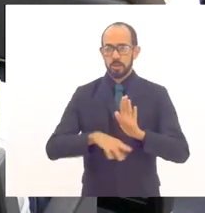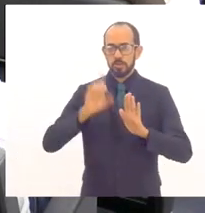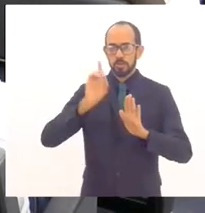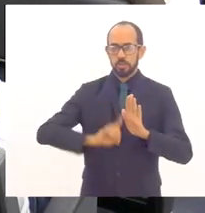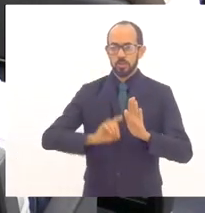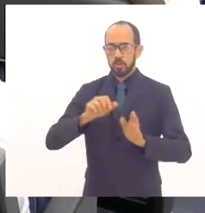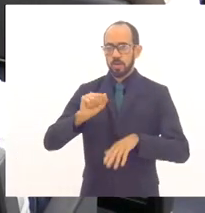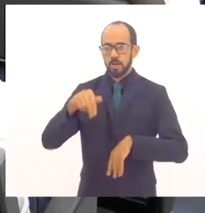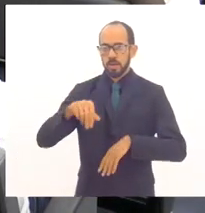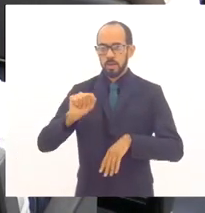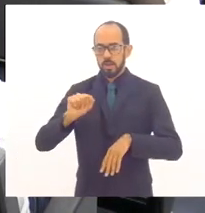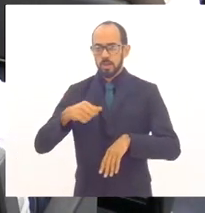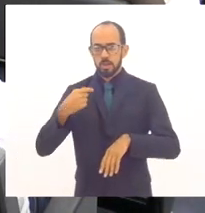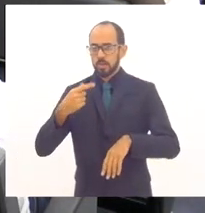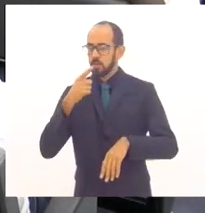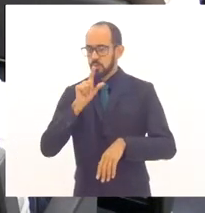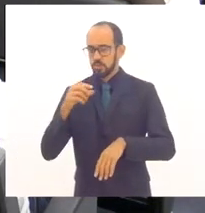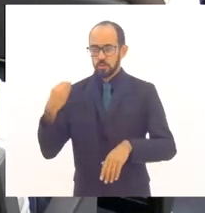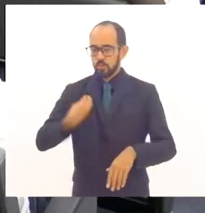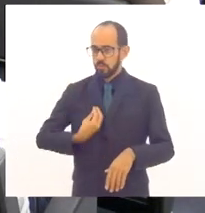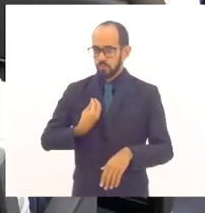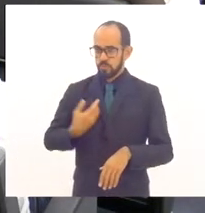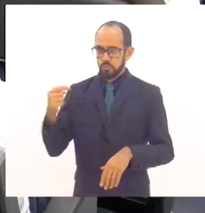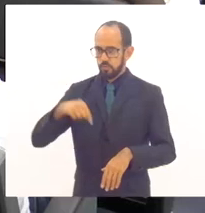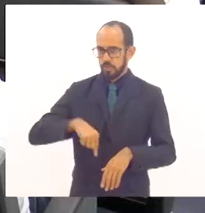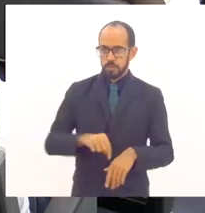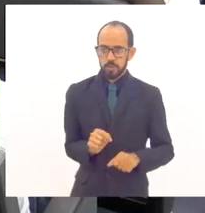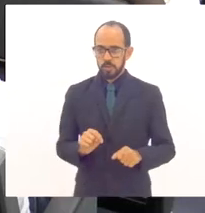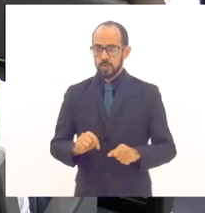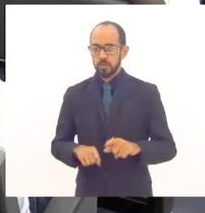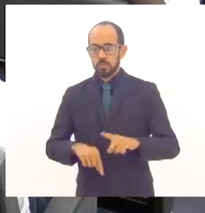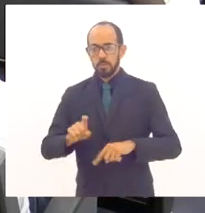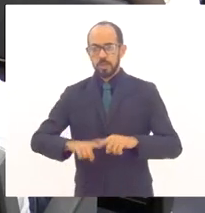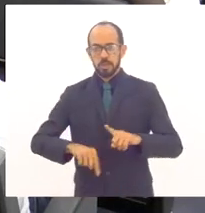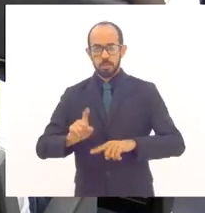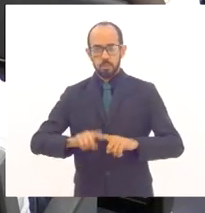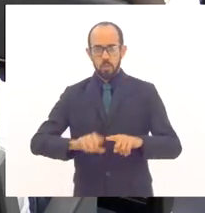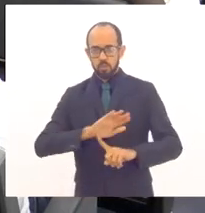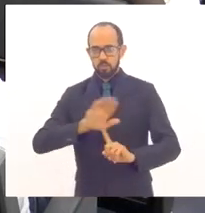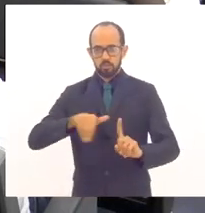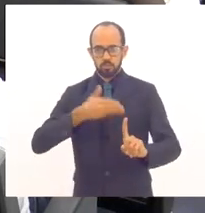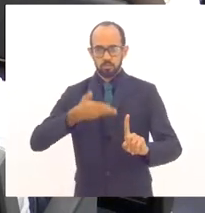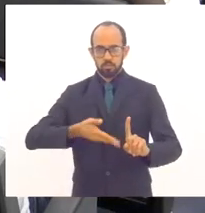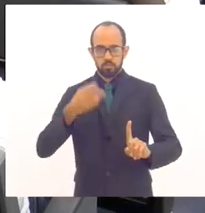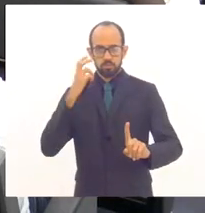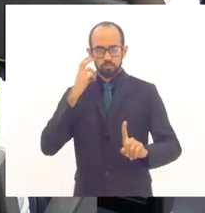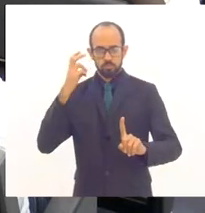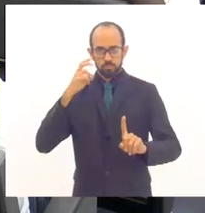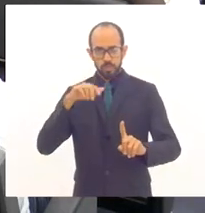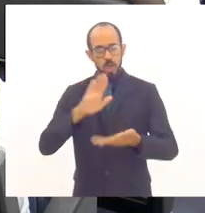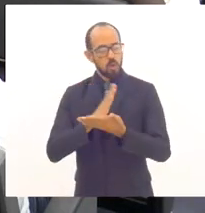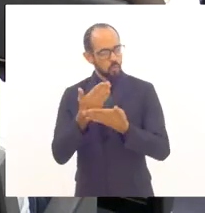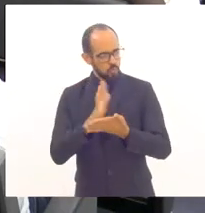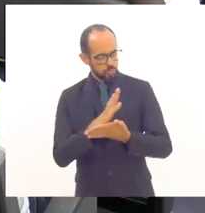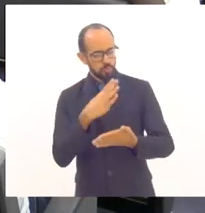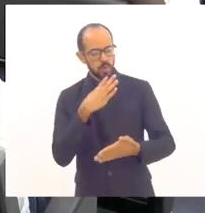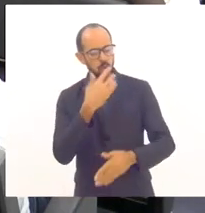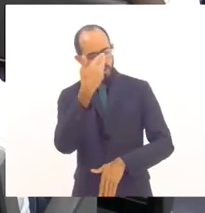estar presente, mas enfim, eu dirijo o Departamento de Patrimônio Material, algumas pessoas que estão aqui me conhecem.